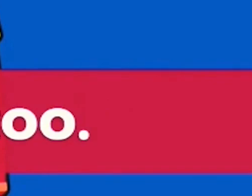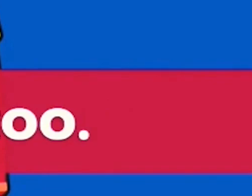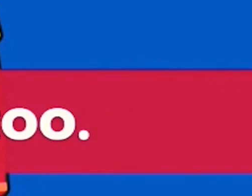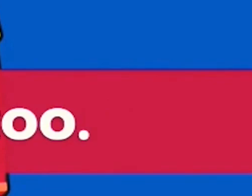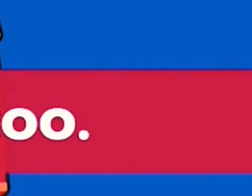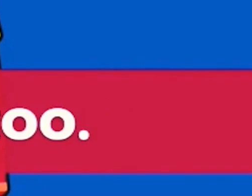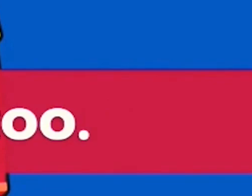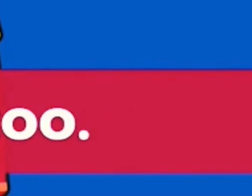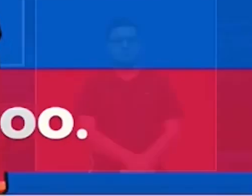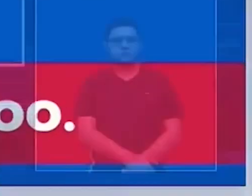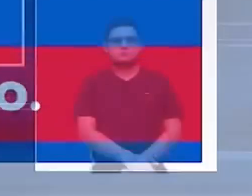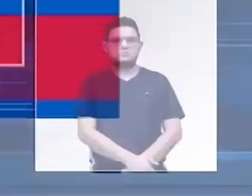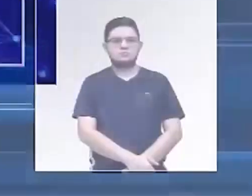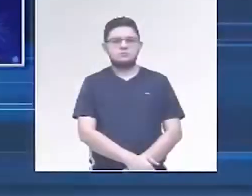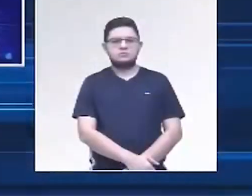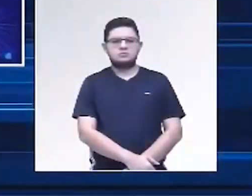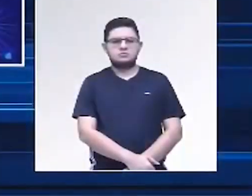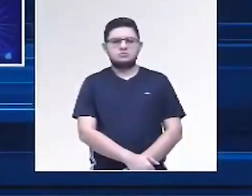too.